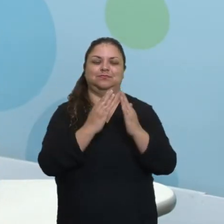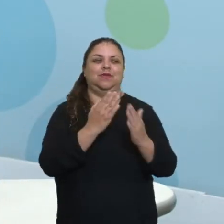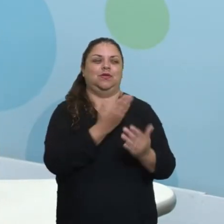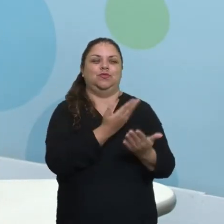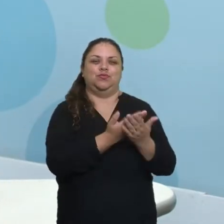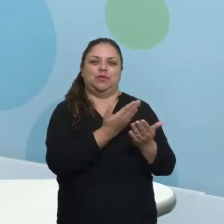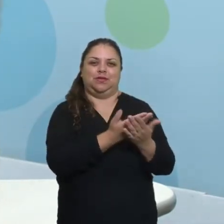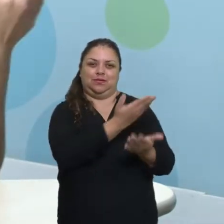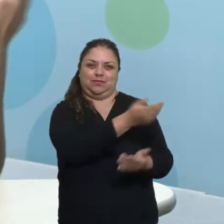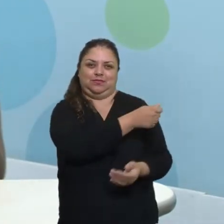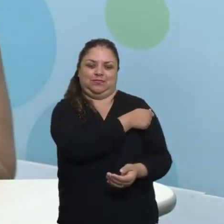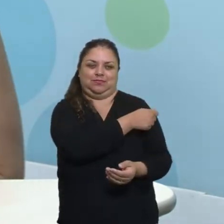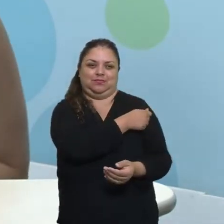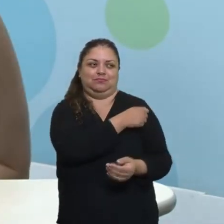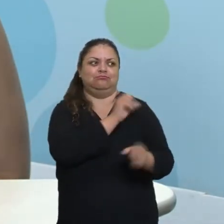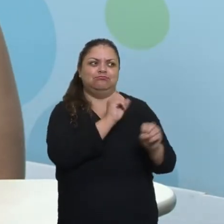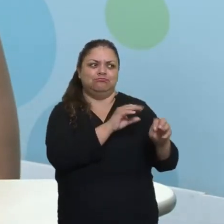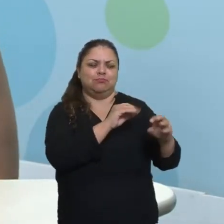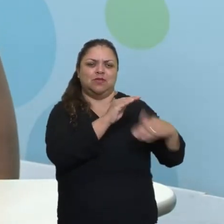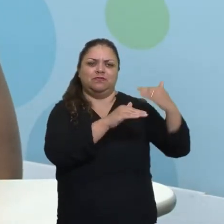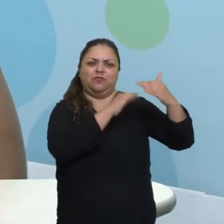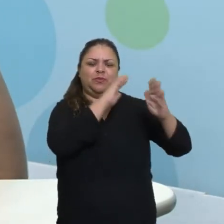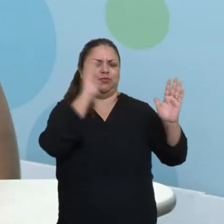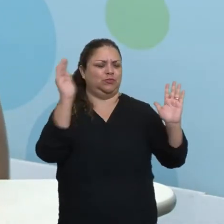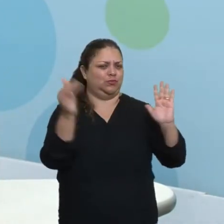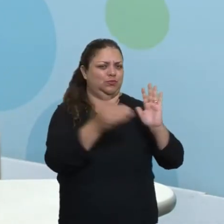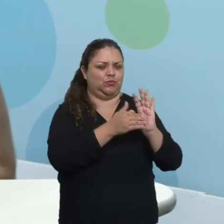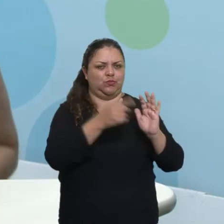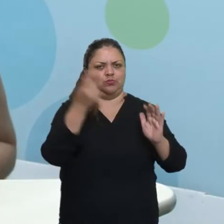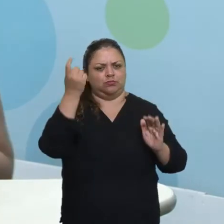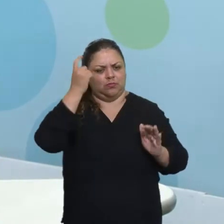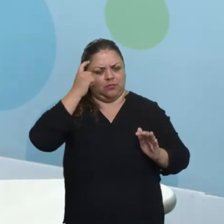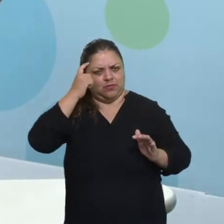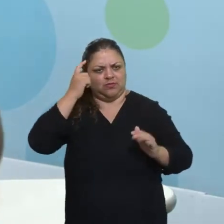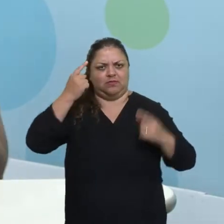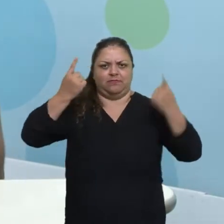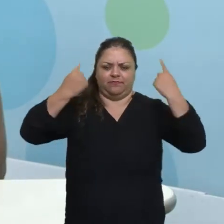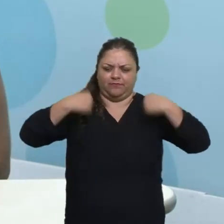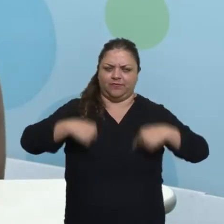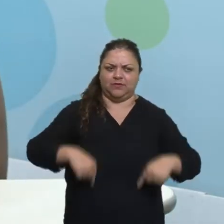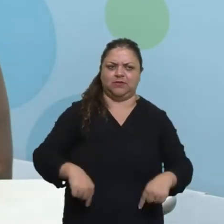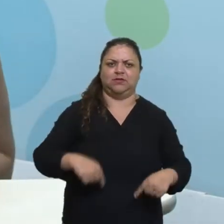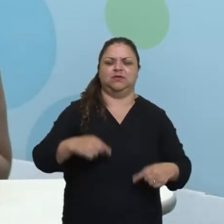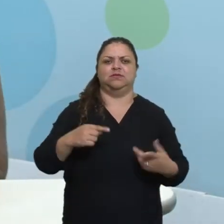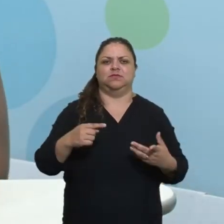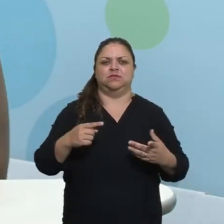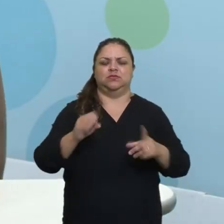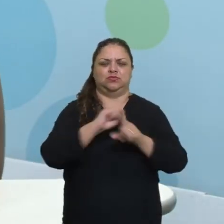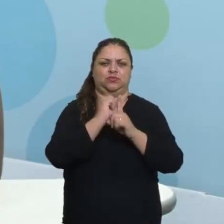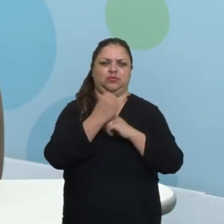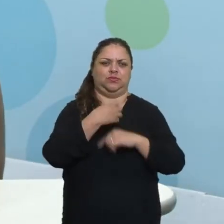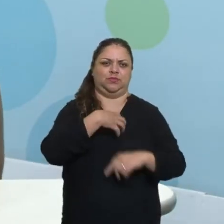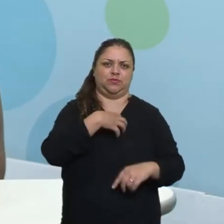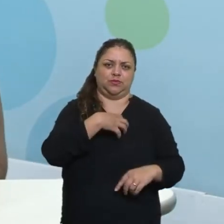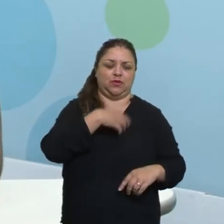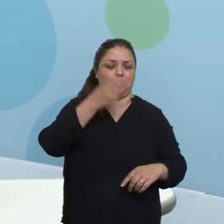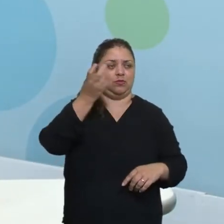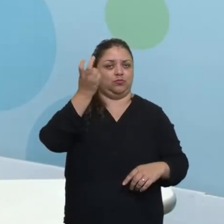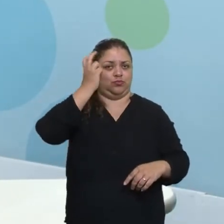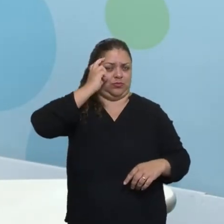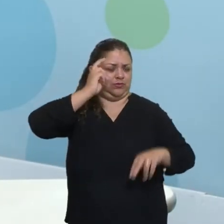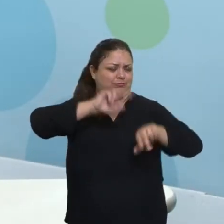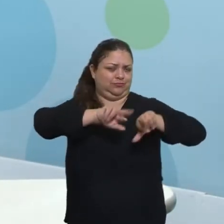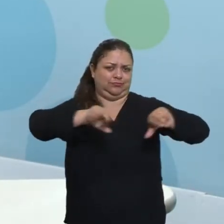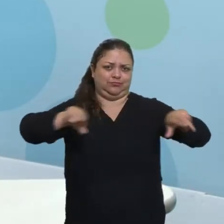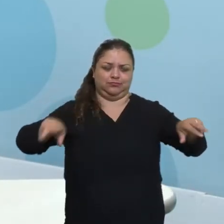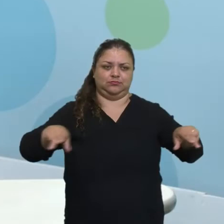integral né que pega tanto aí as habilidades cognitivas física o sócio emocional cultural e tudo mais